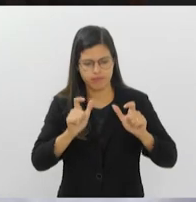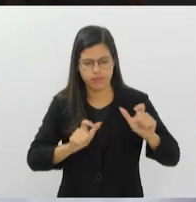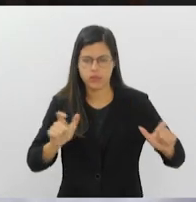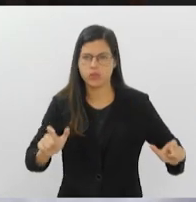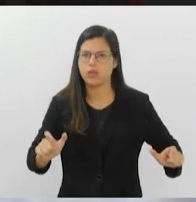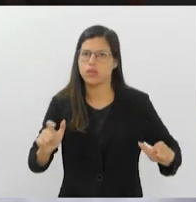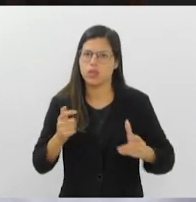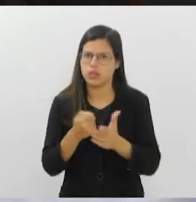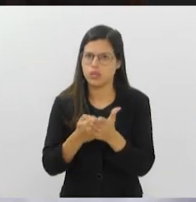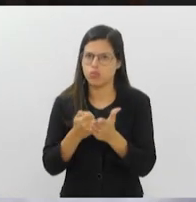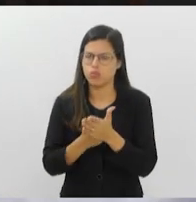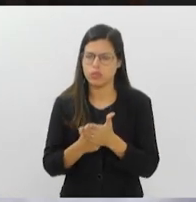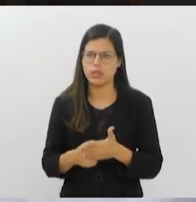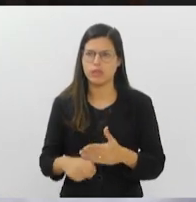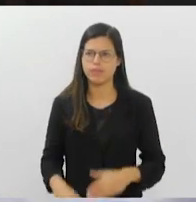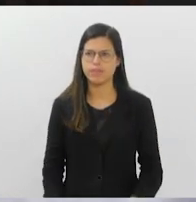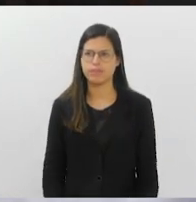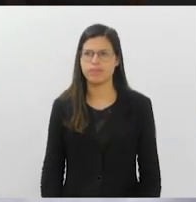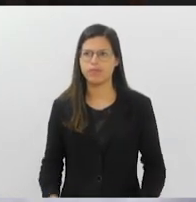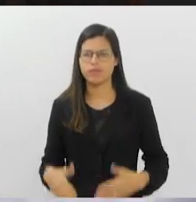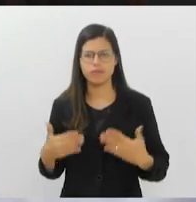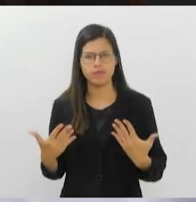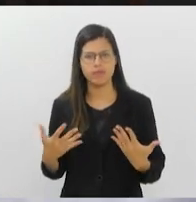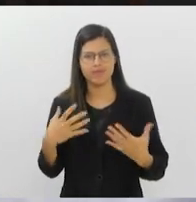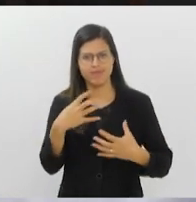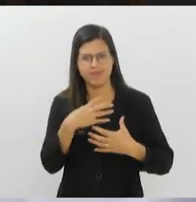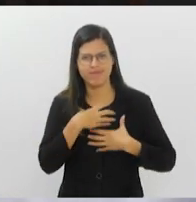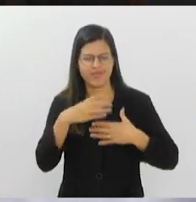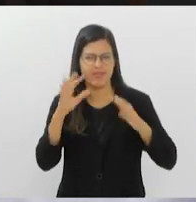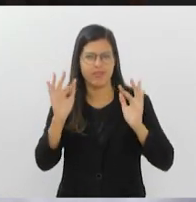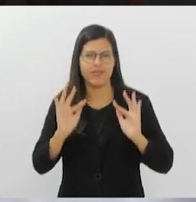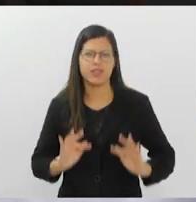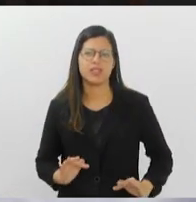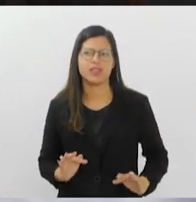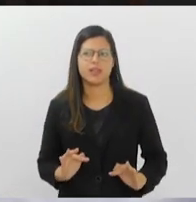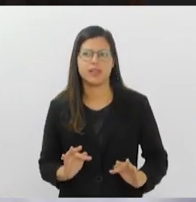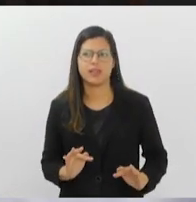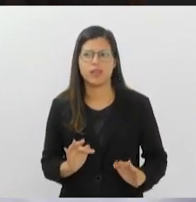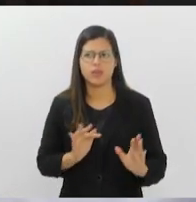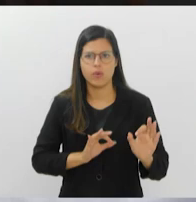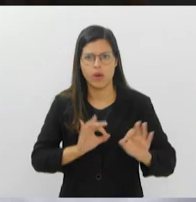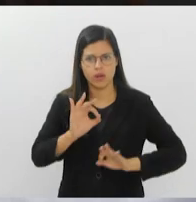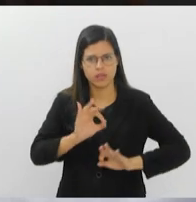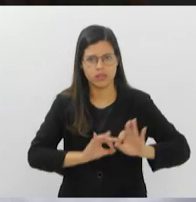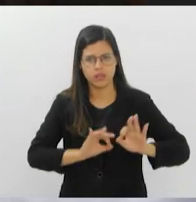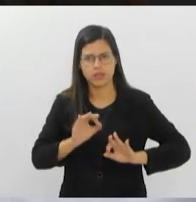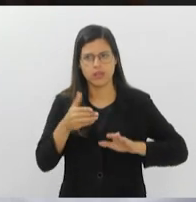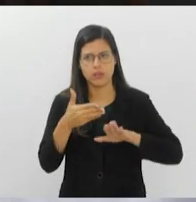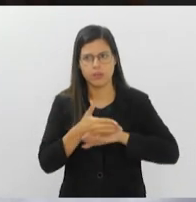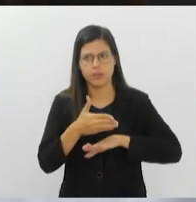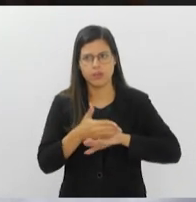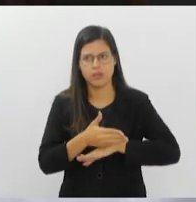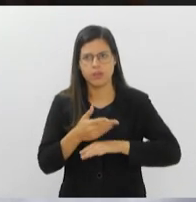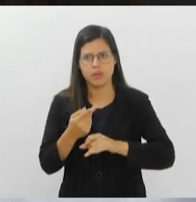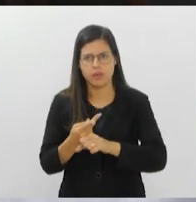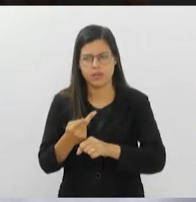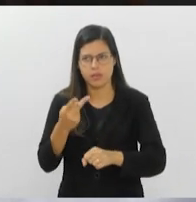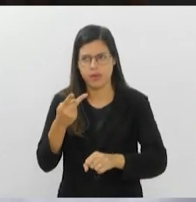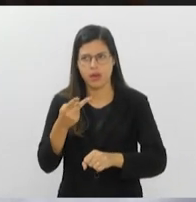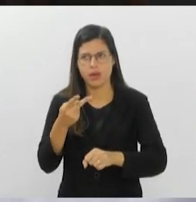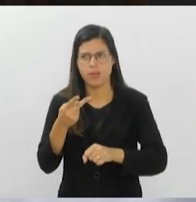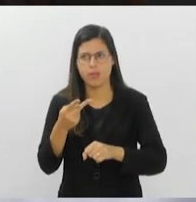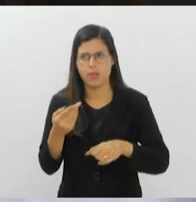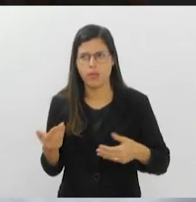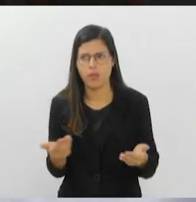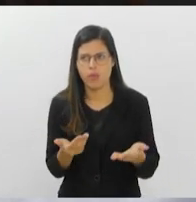luta. Então, eu estou muito feliz da gente estar organizando e participando aqui esse Prêmio Nise da Silveira. A gente